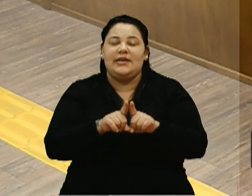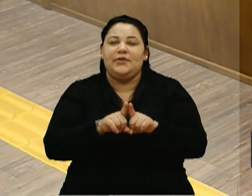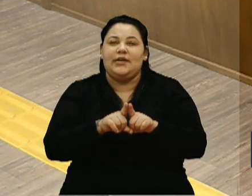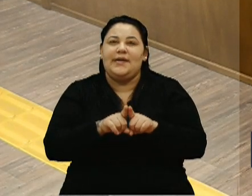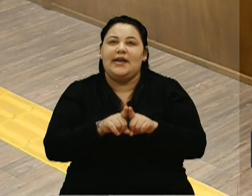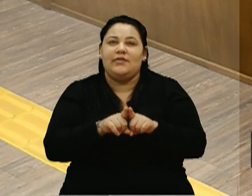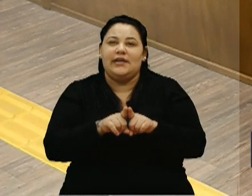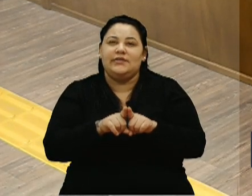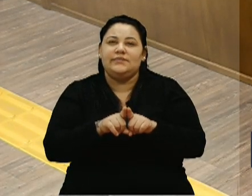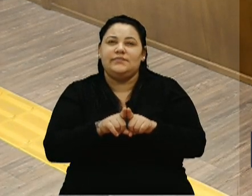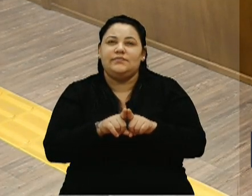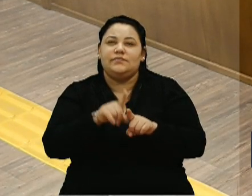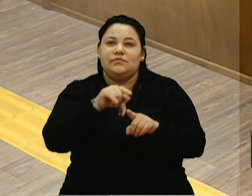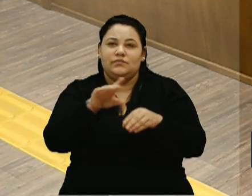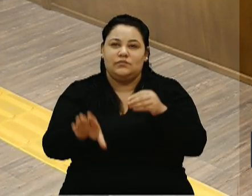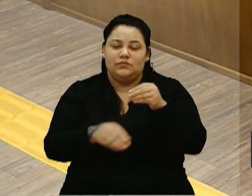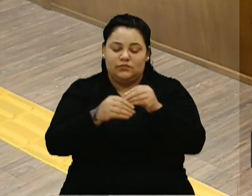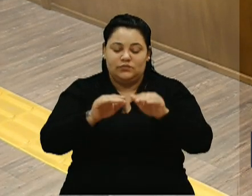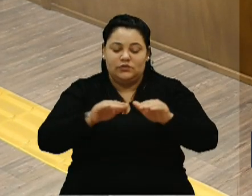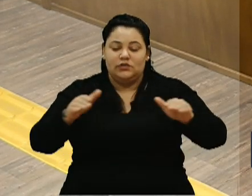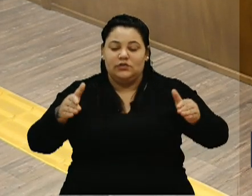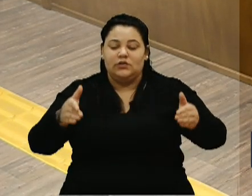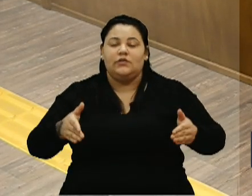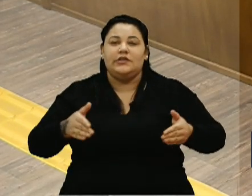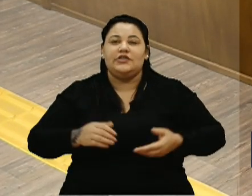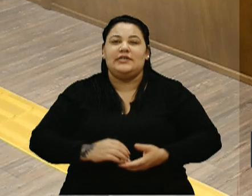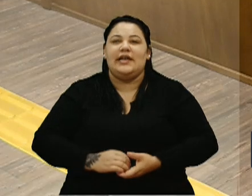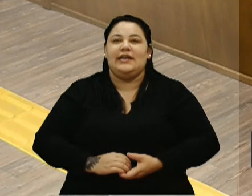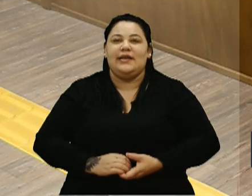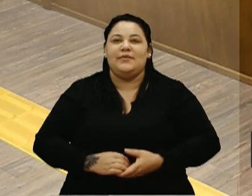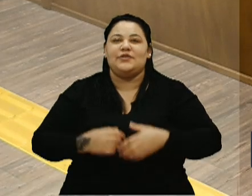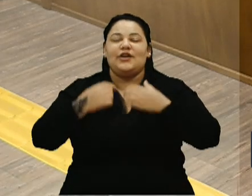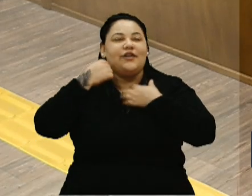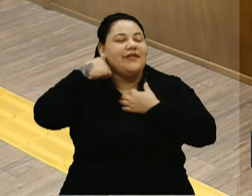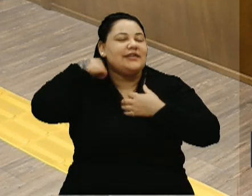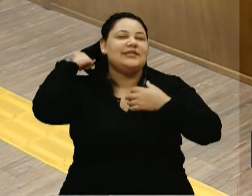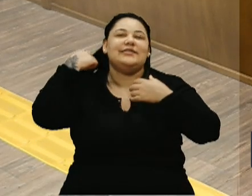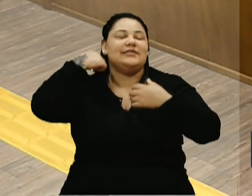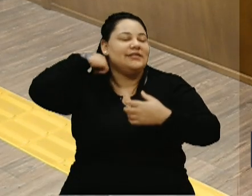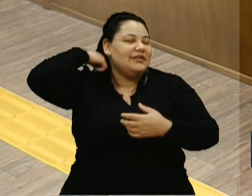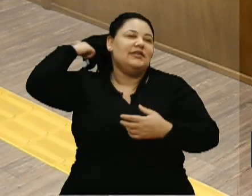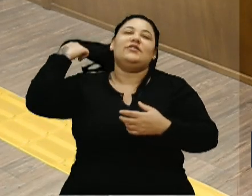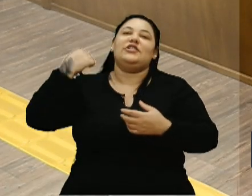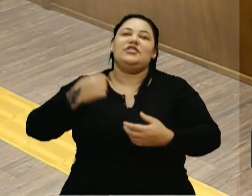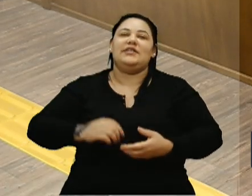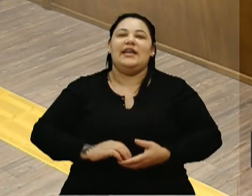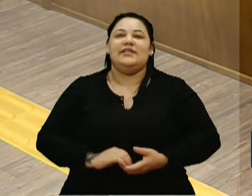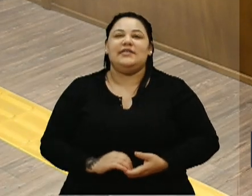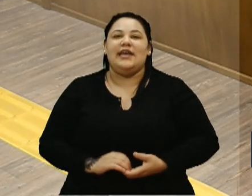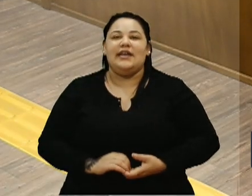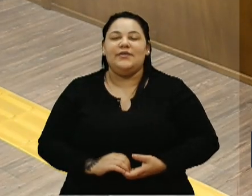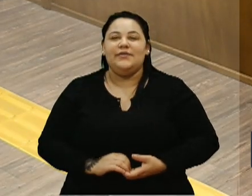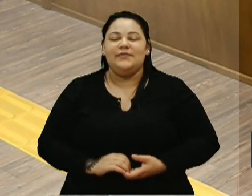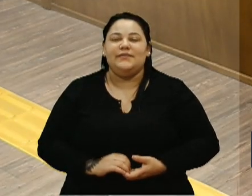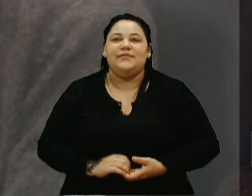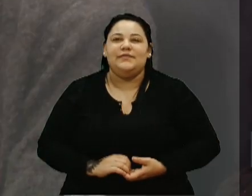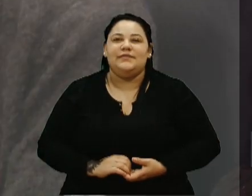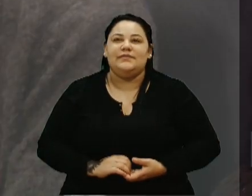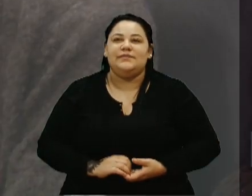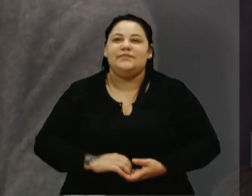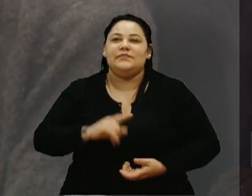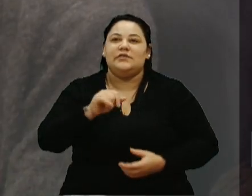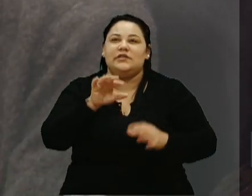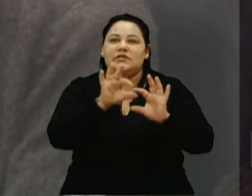banca e agradecer pelo convite de estar aqui, essa oportunidade de participar e falar um pouquinho da importância da união